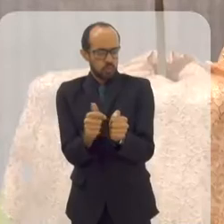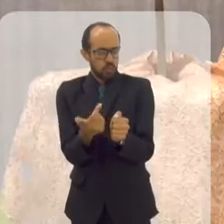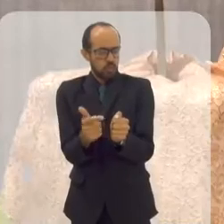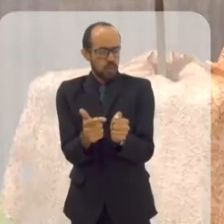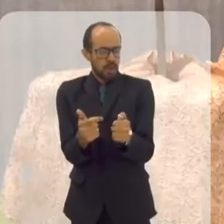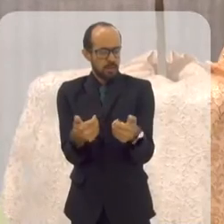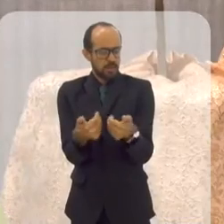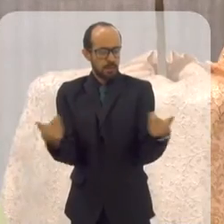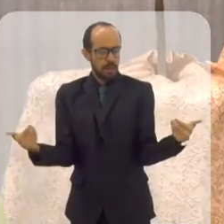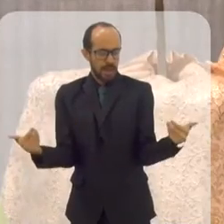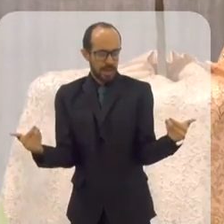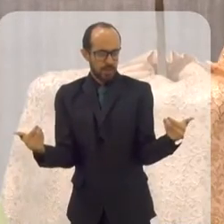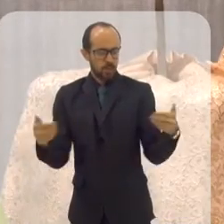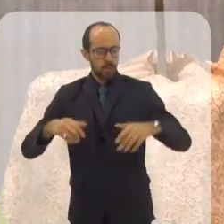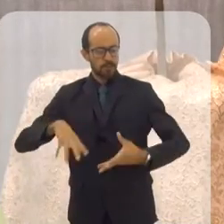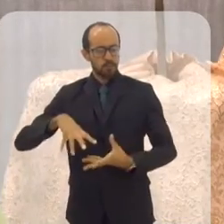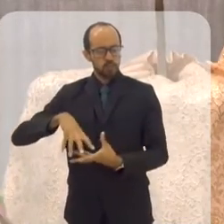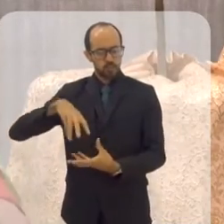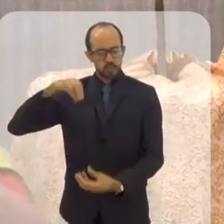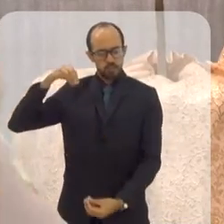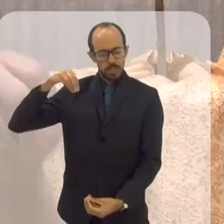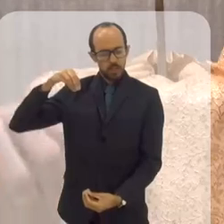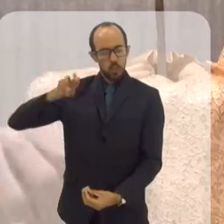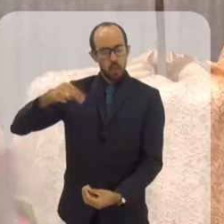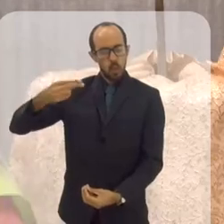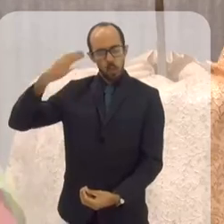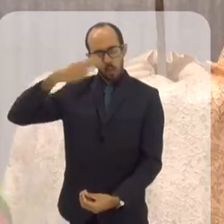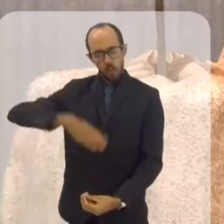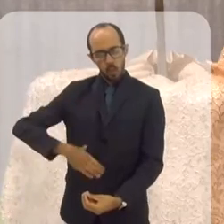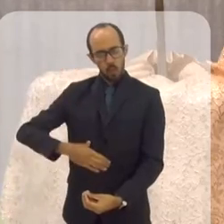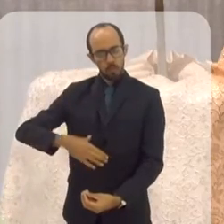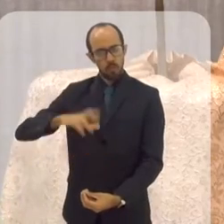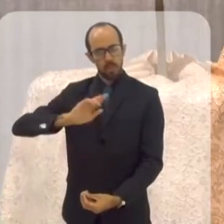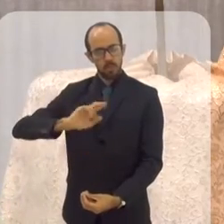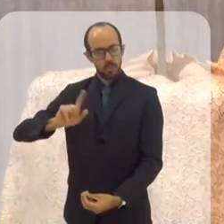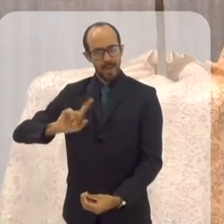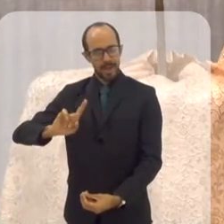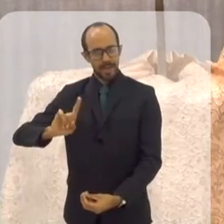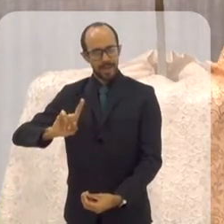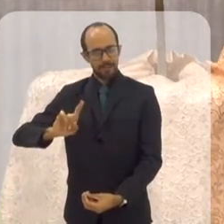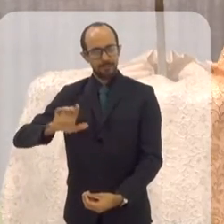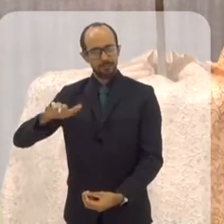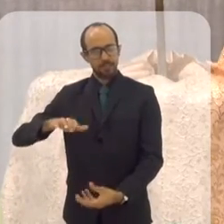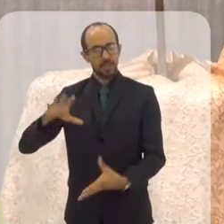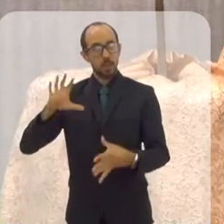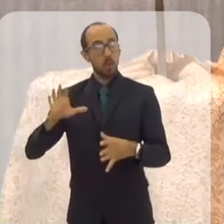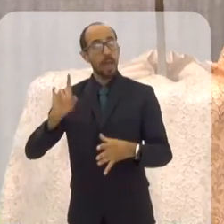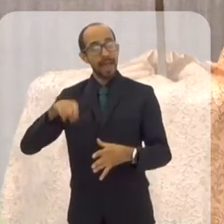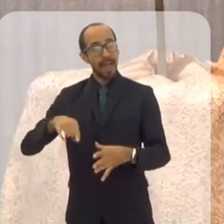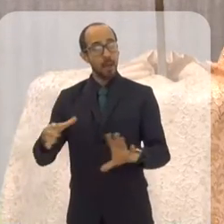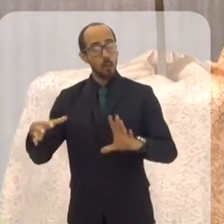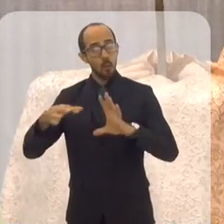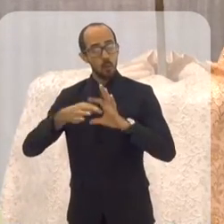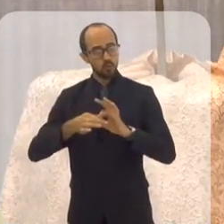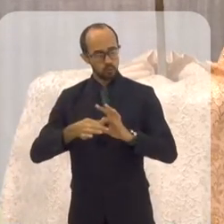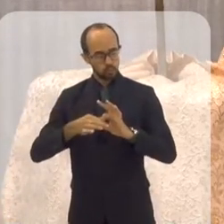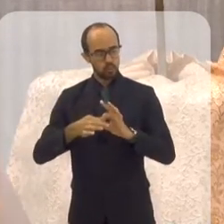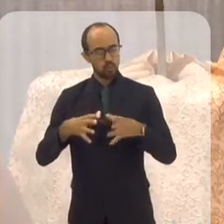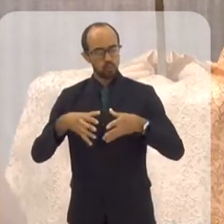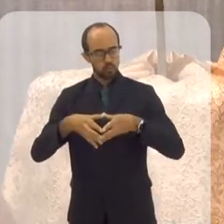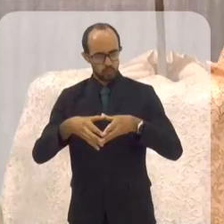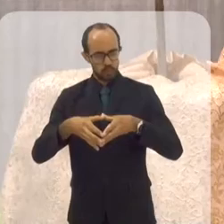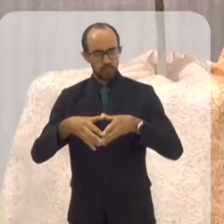né você não tem essa separação do que é Espiritual do que é do corpo era uma coisa no conjunto para que você se torne o Gui